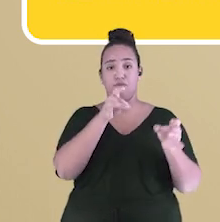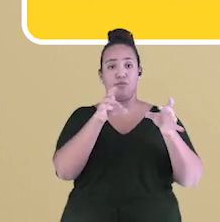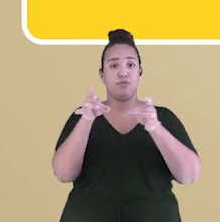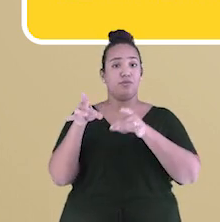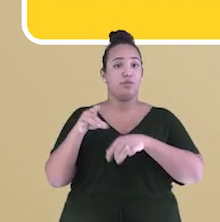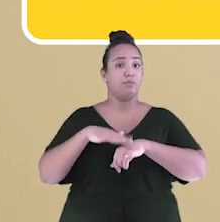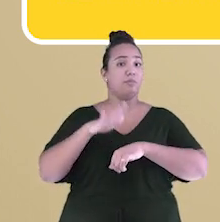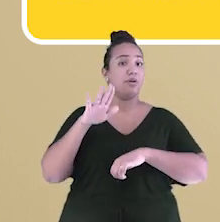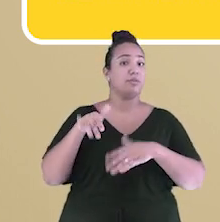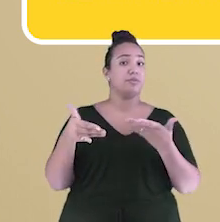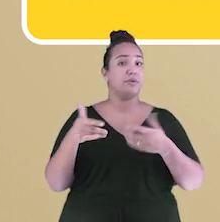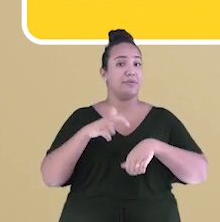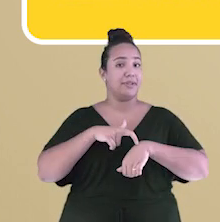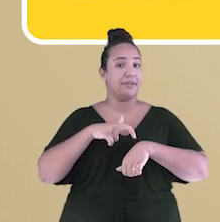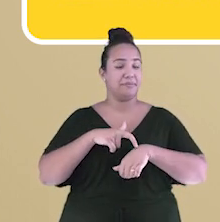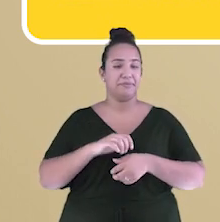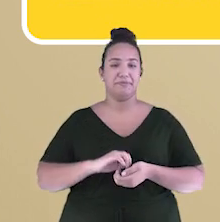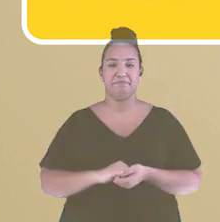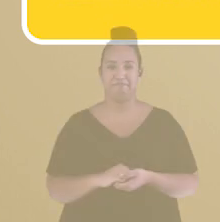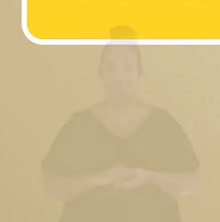promoção? Tempo para vocês.